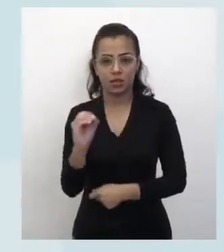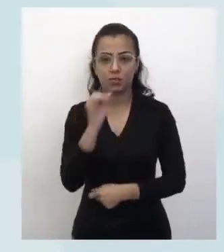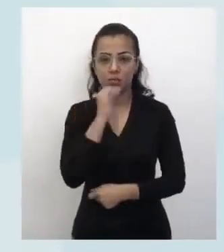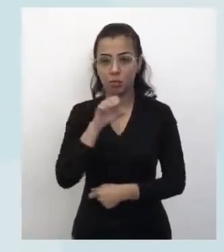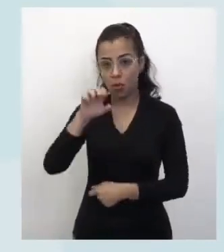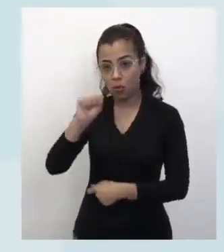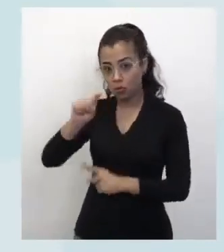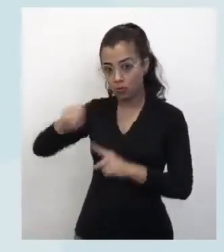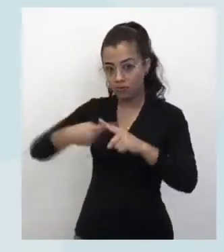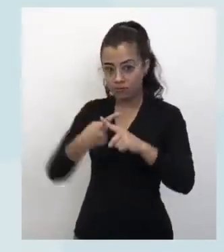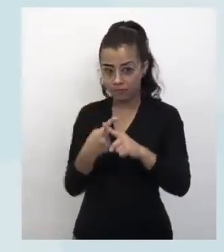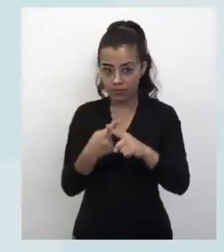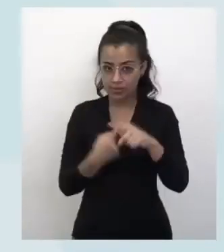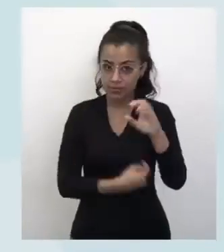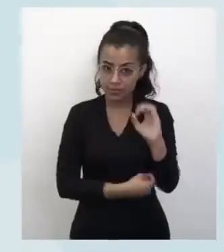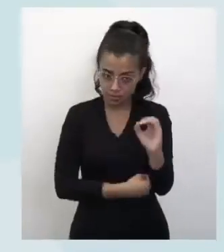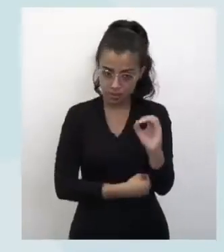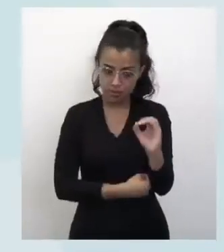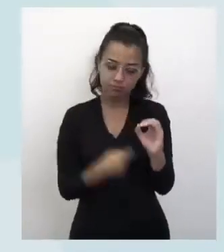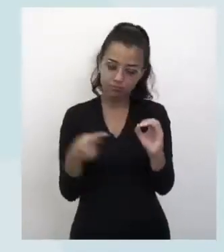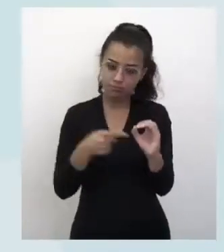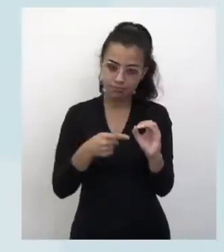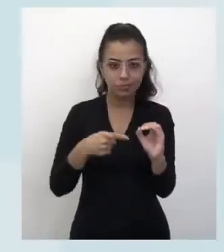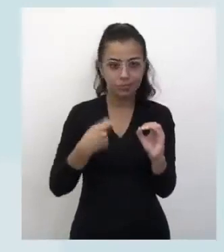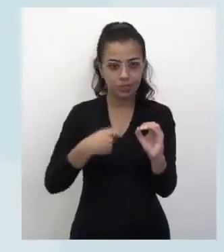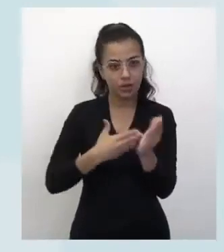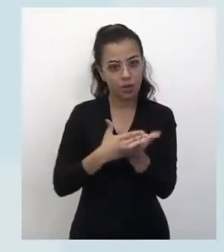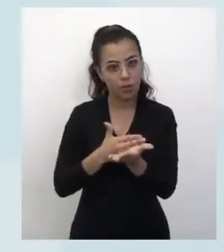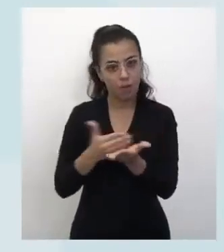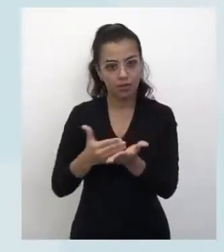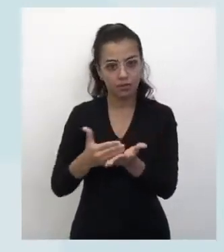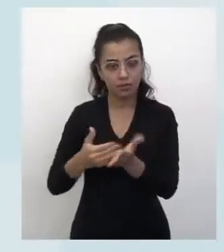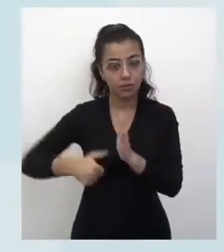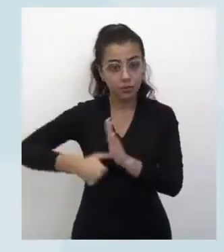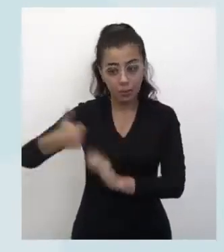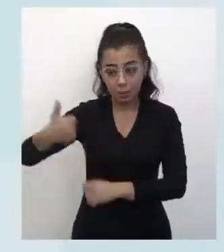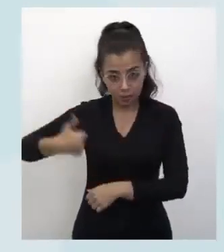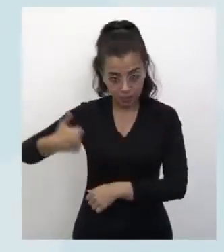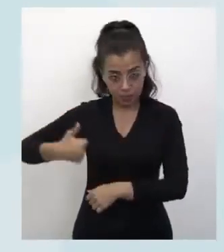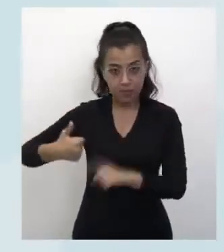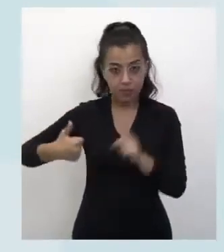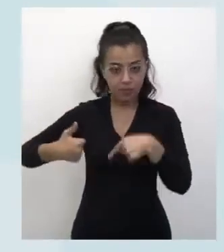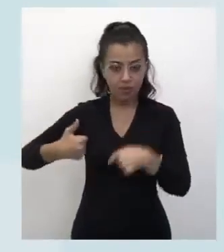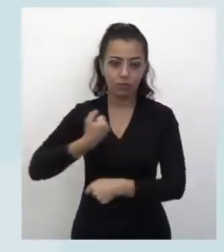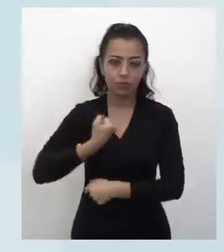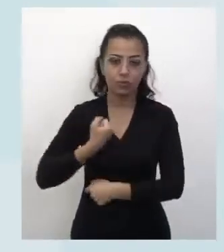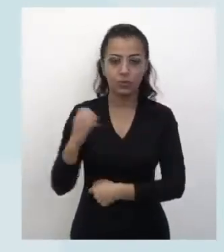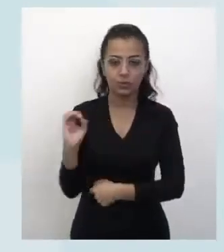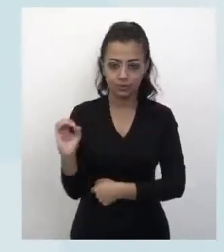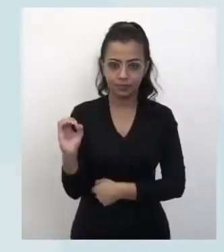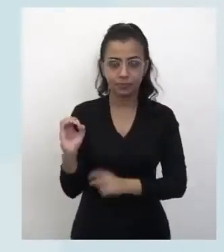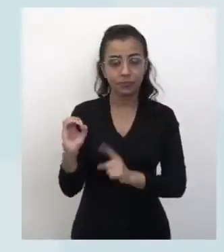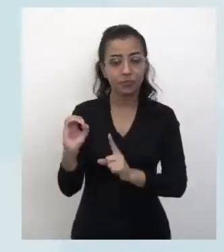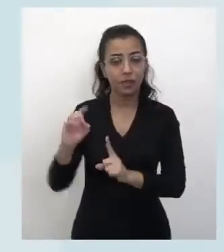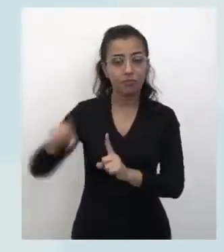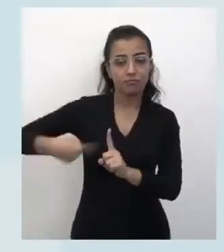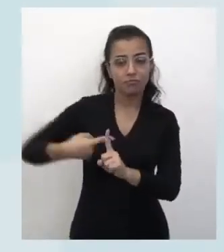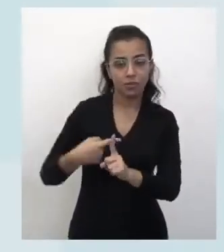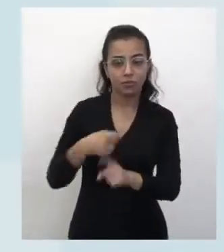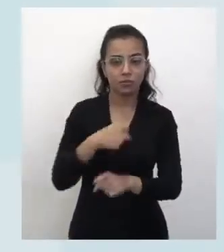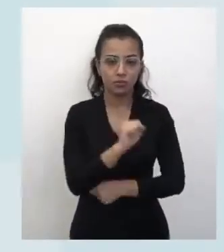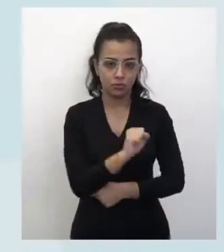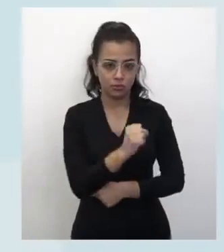ó. Por isso que eu tenho que começar pelo 0. Então o primeiro múltiplo, digamos assim, né? O primeiro múltiplo é o 0. Aí eu vou somando. Mais